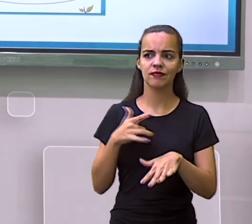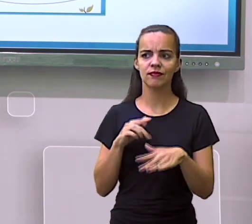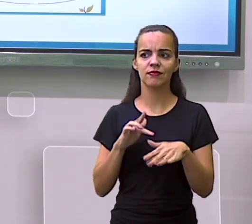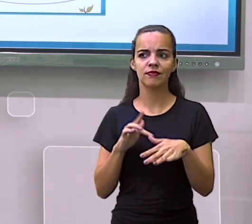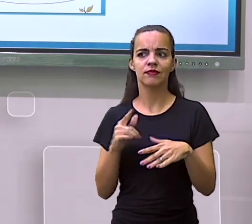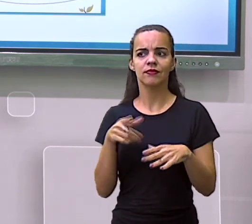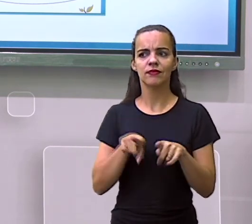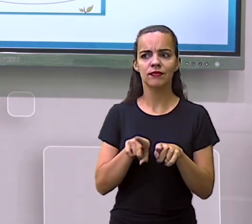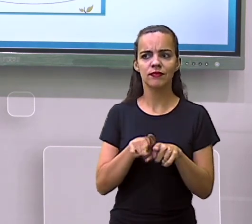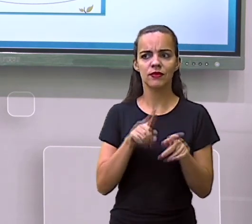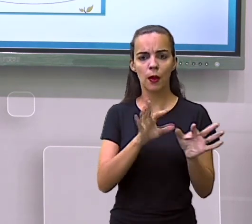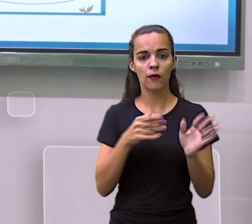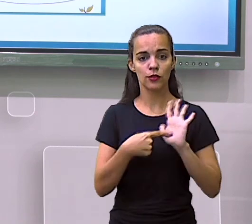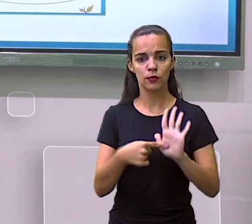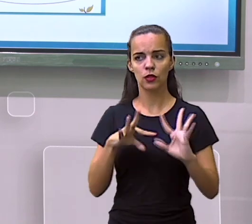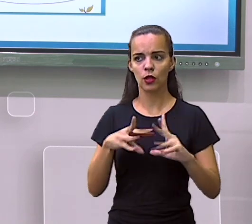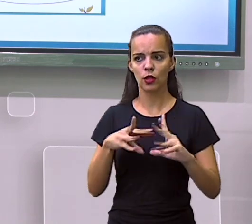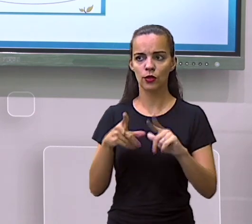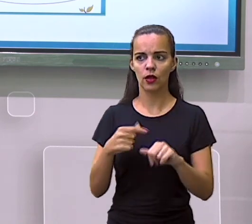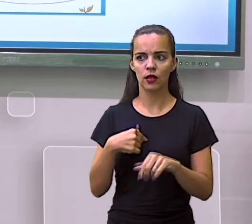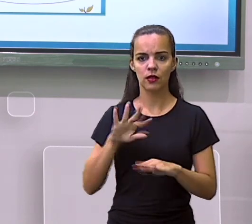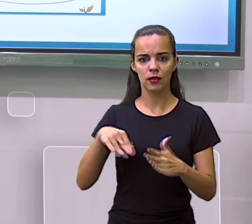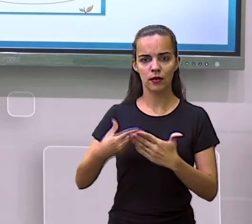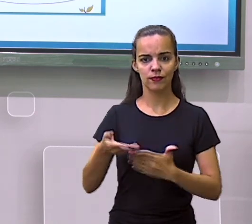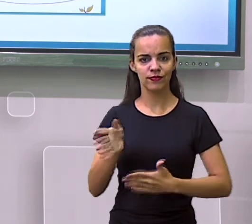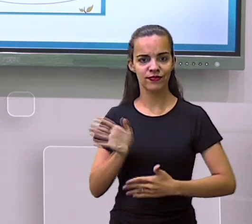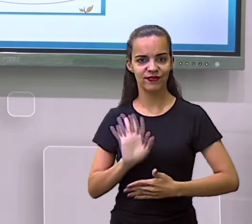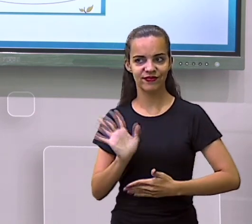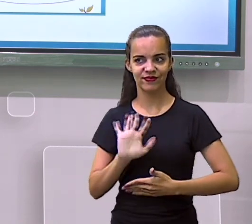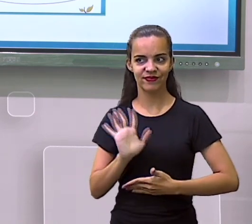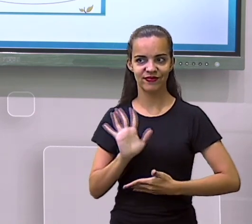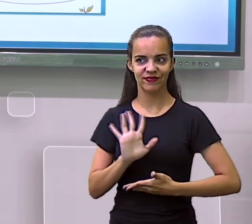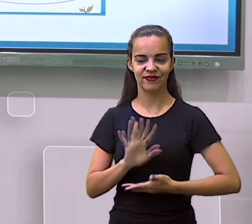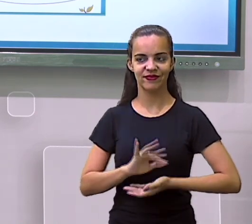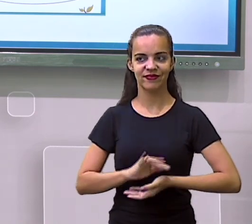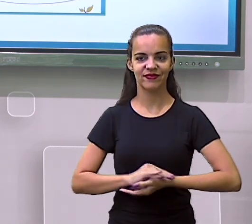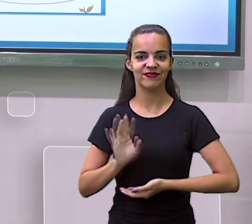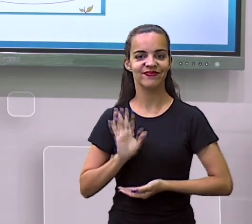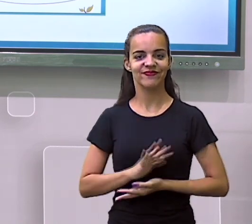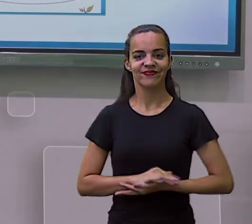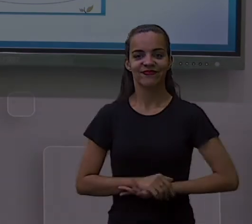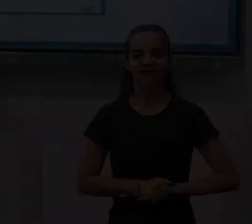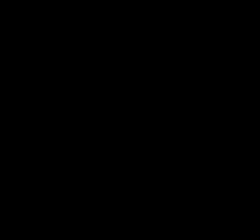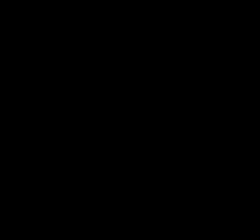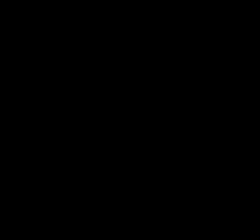direcionado nas nossas redes sociais. Até a próxima, pessoal! Tchau, tchau!